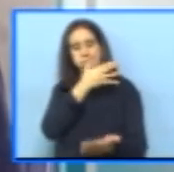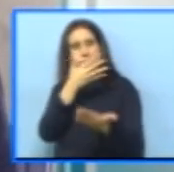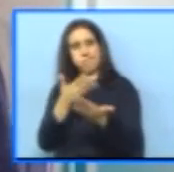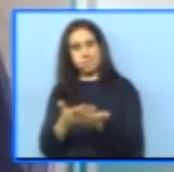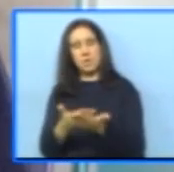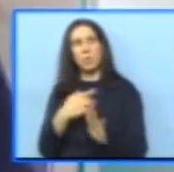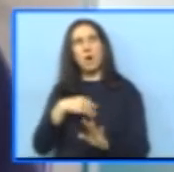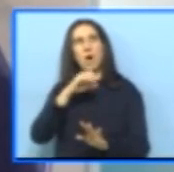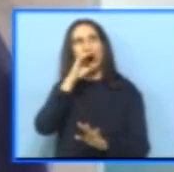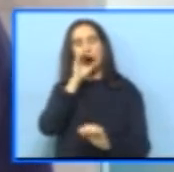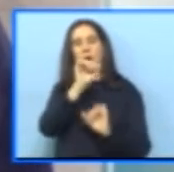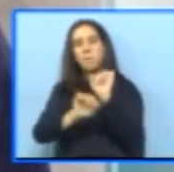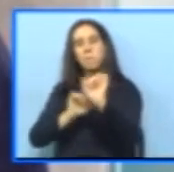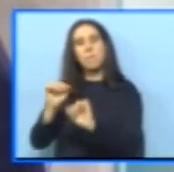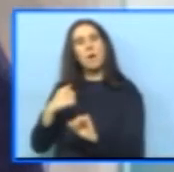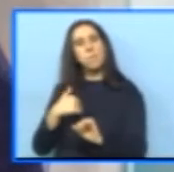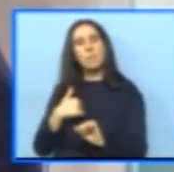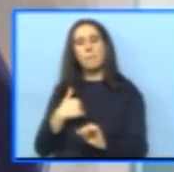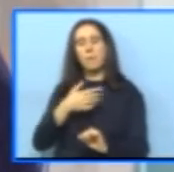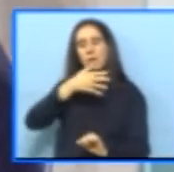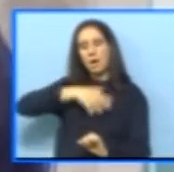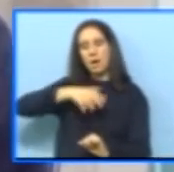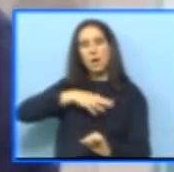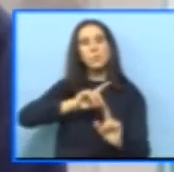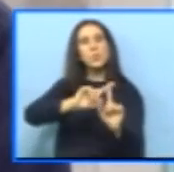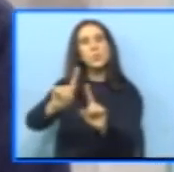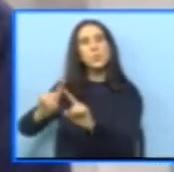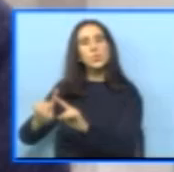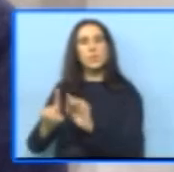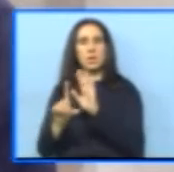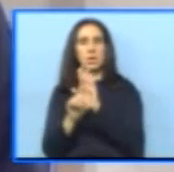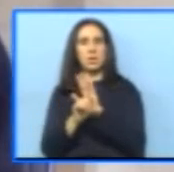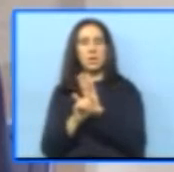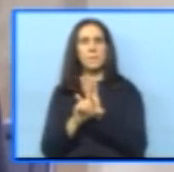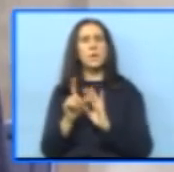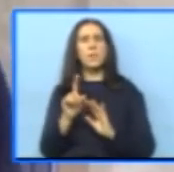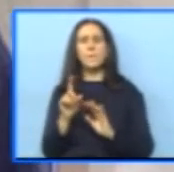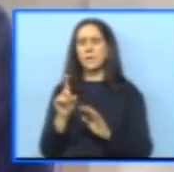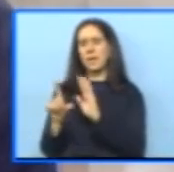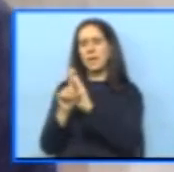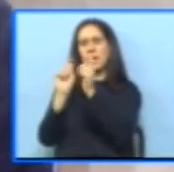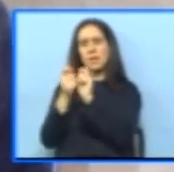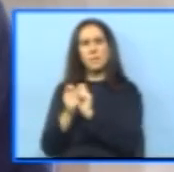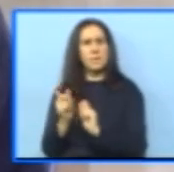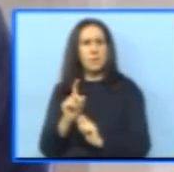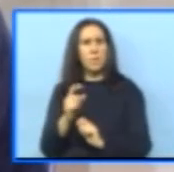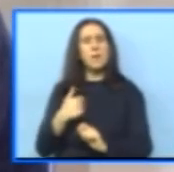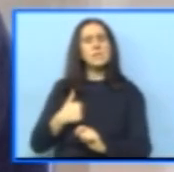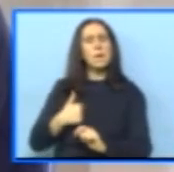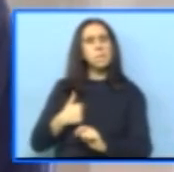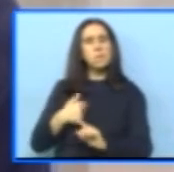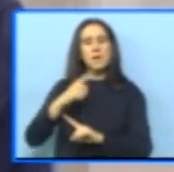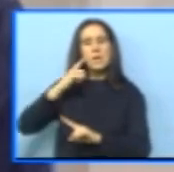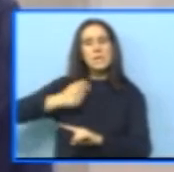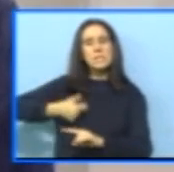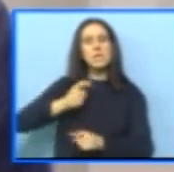melhor o essencial, possa ter traduções distintas dessa lei. Não é que se vá adaptando a lei, mas é que eu vou conhecendo melhor o